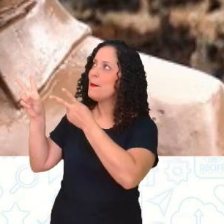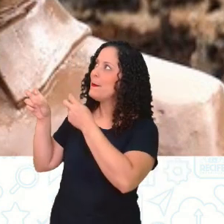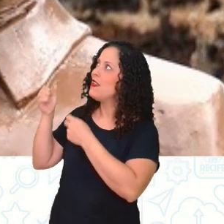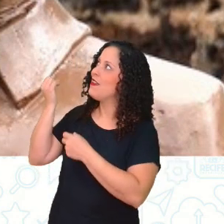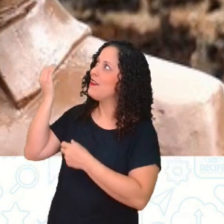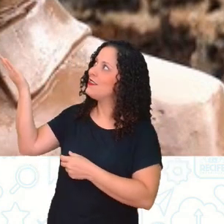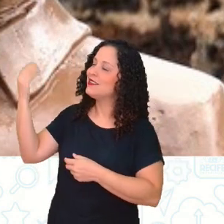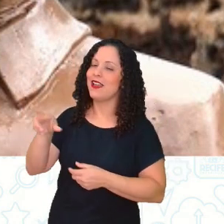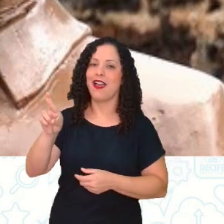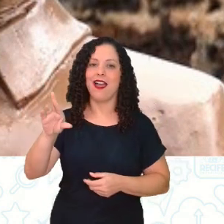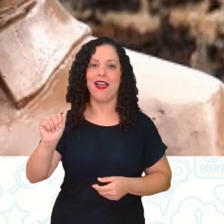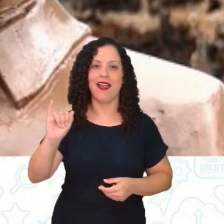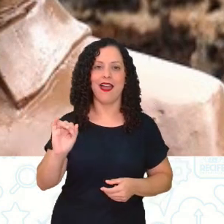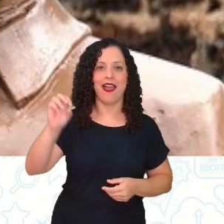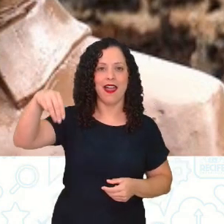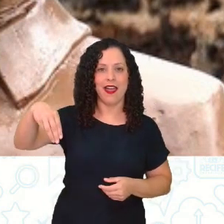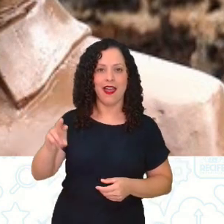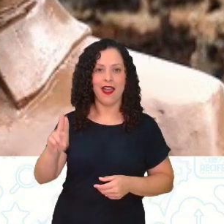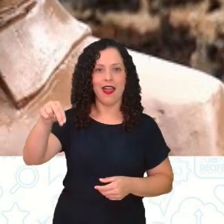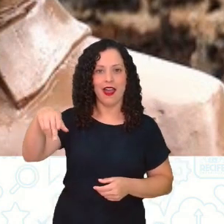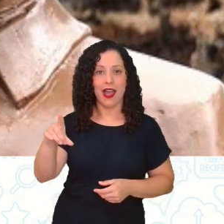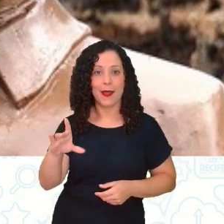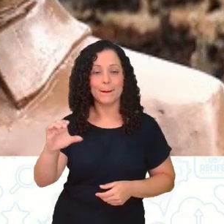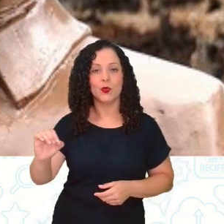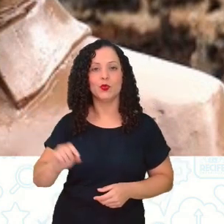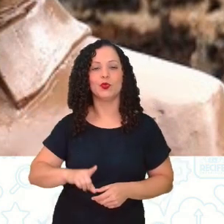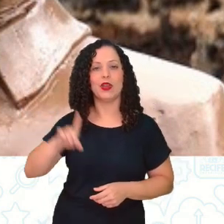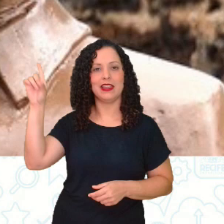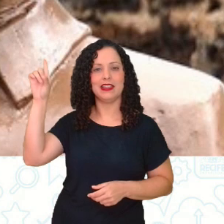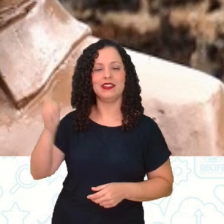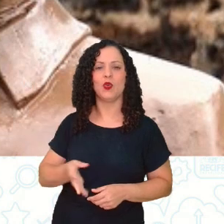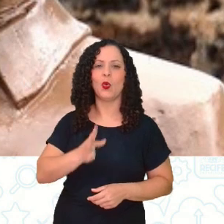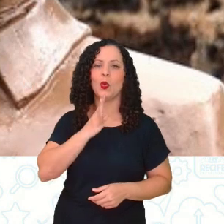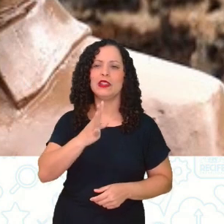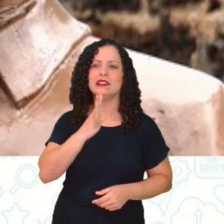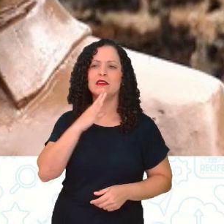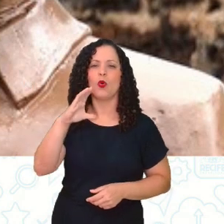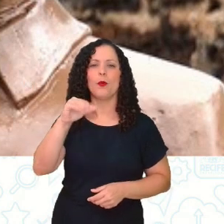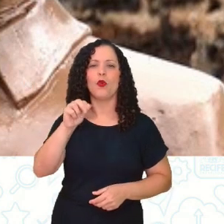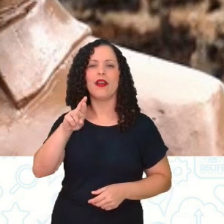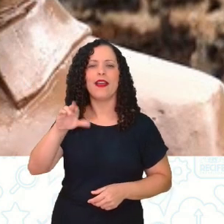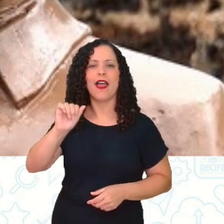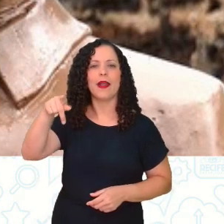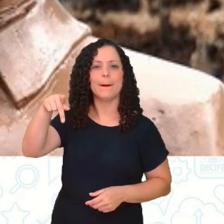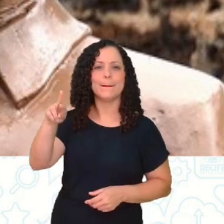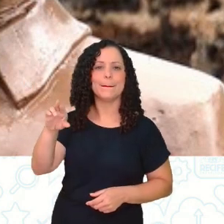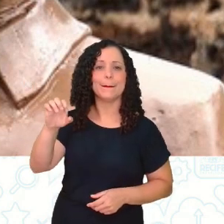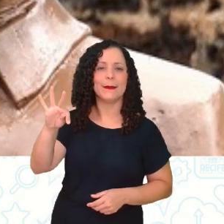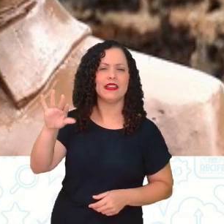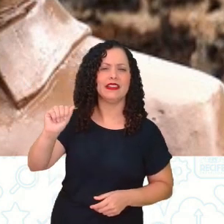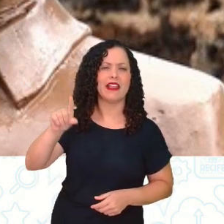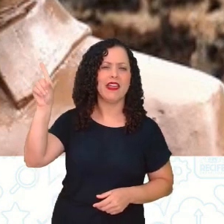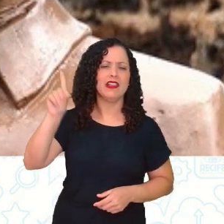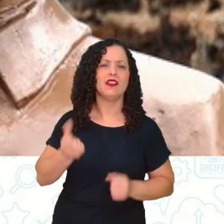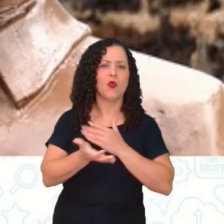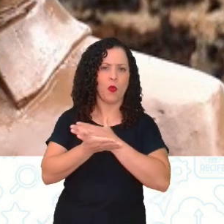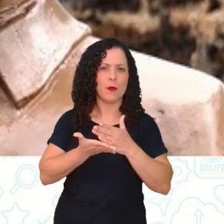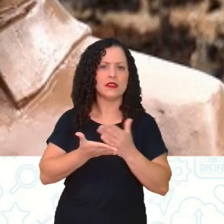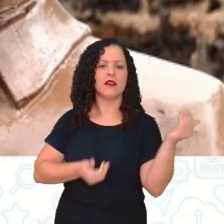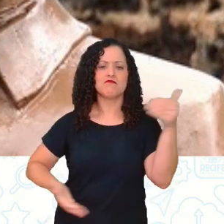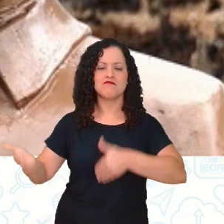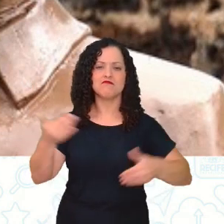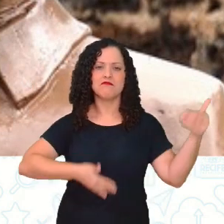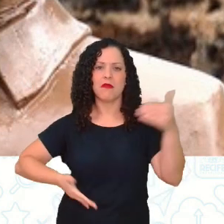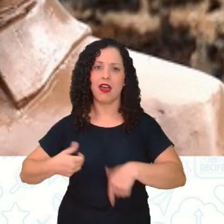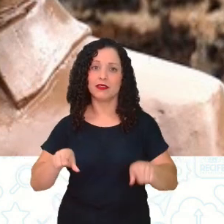Raimundo Gomes, né, que era vaqueiro conhecido como Cara Preta. Ele teve participação no começo da balaiada, né?